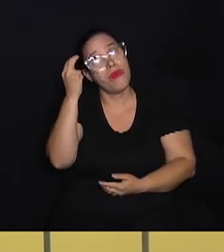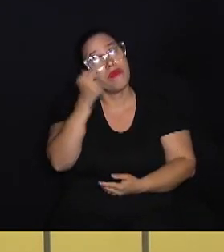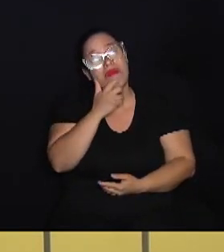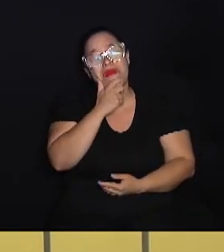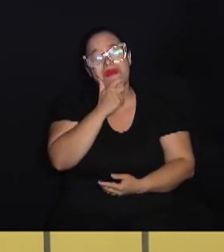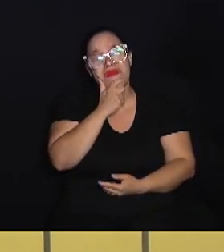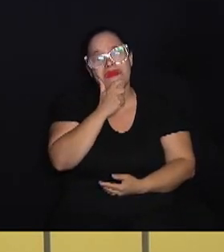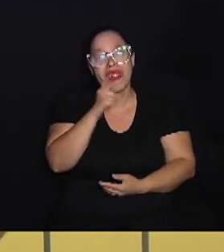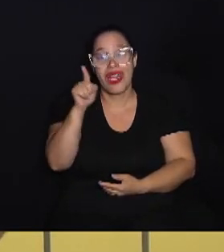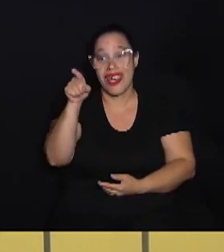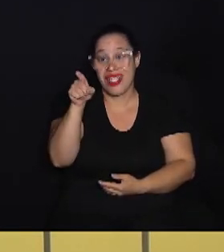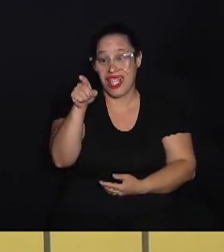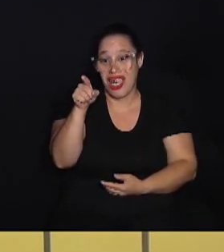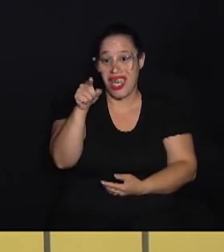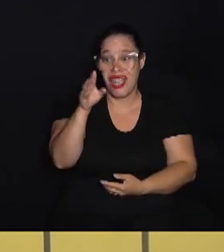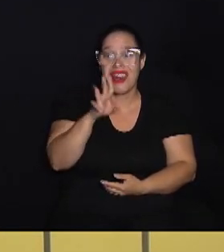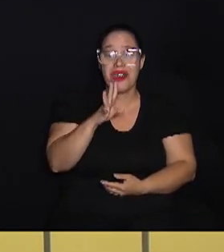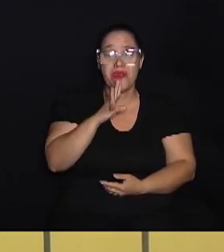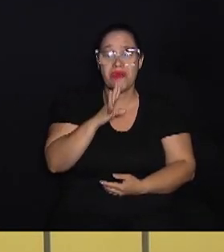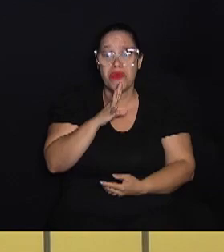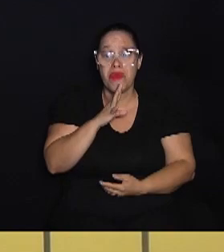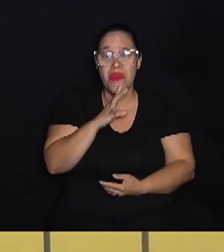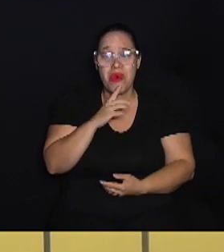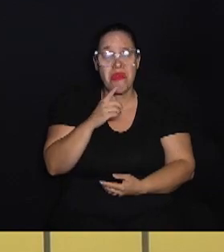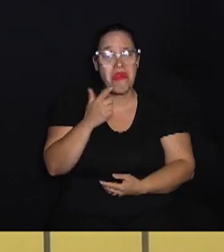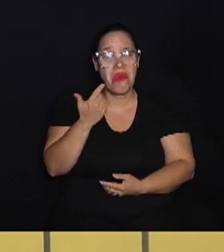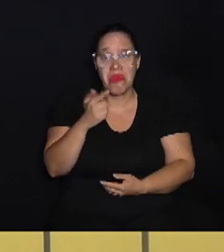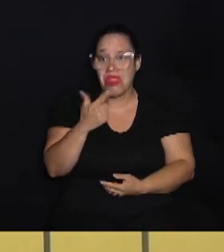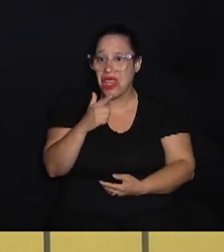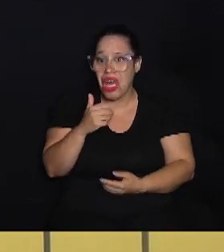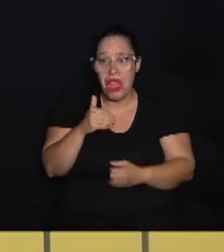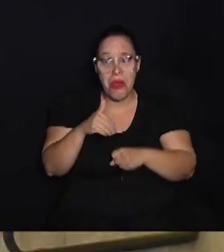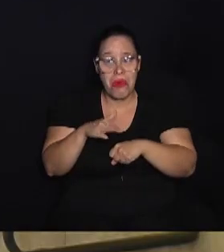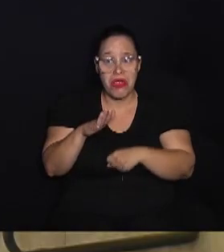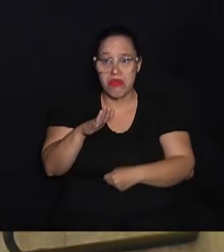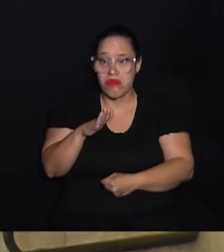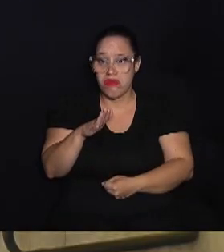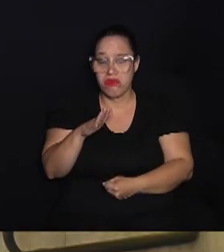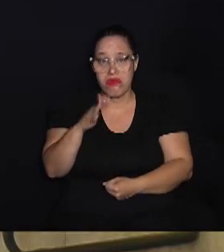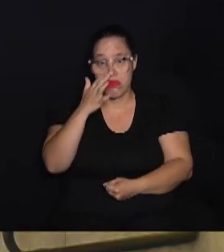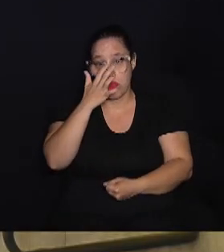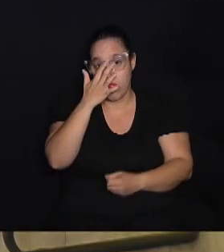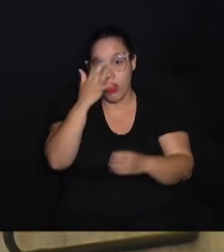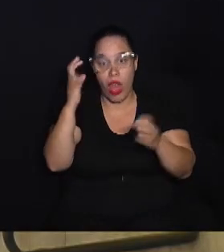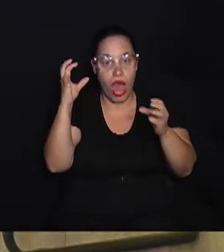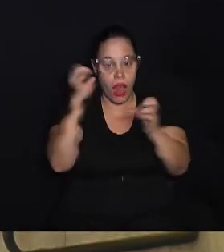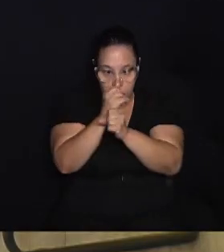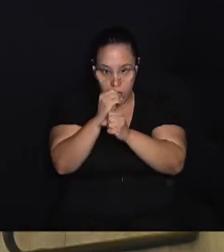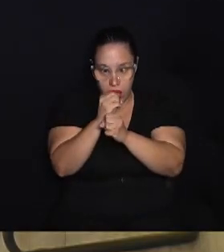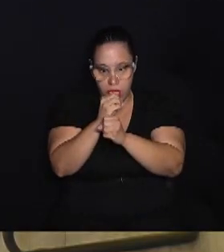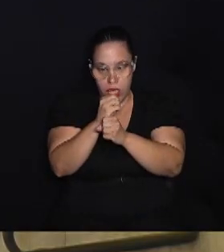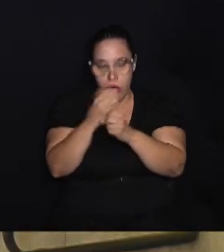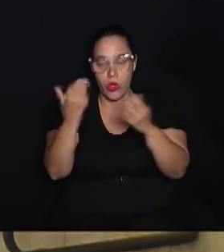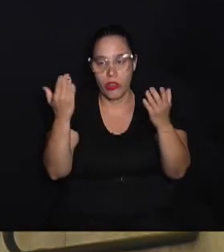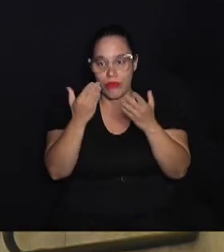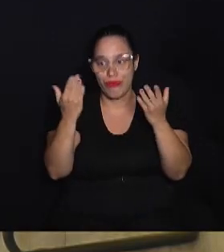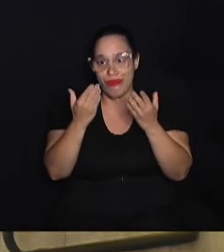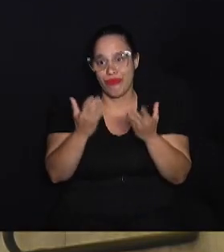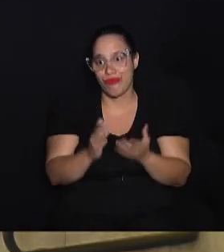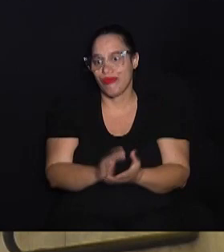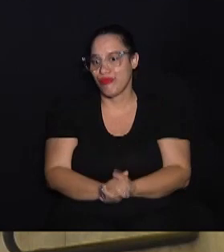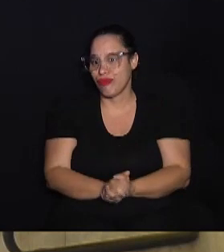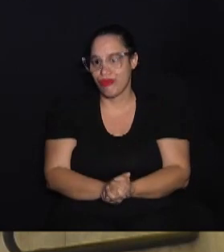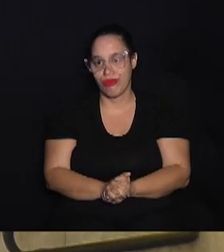porque aquele que a gente conhecia não existe mais. Que é o que você disse, mesmo que a gente zere hoje mesmo que a gente zere.